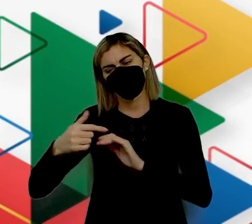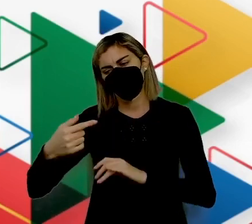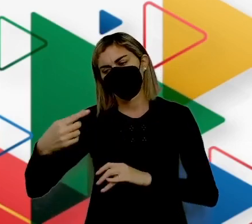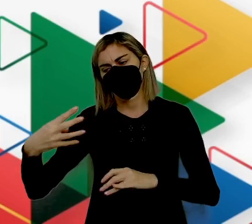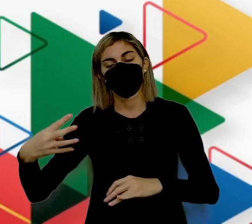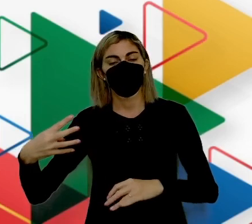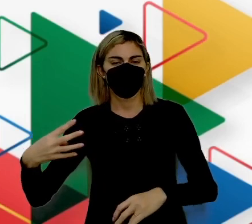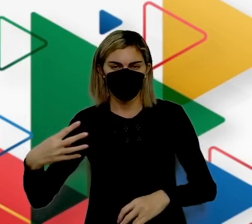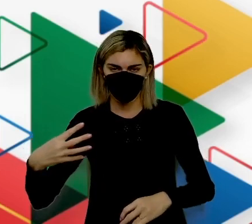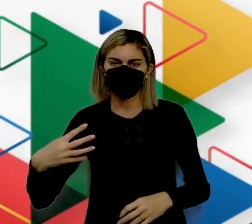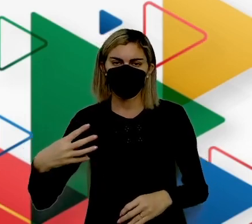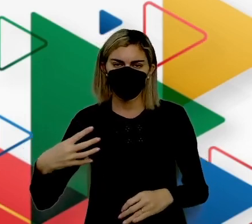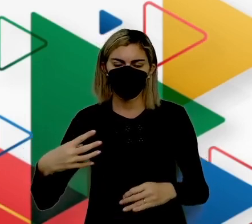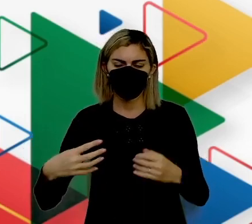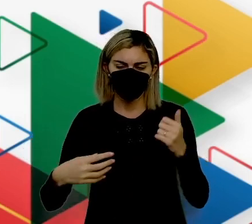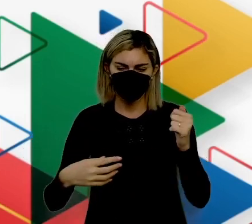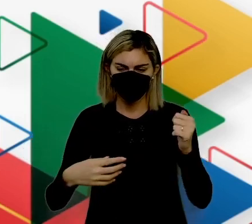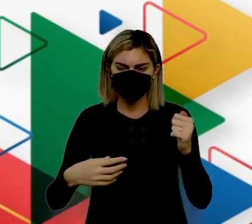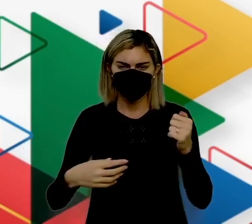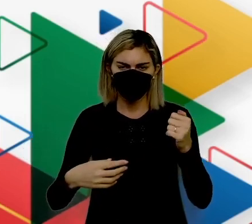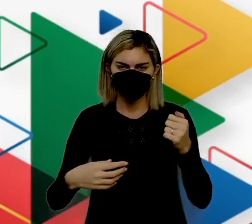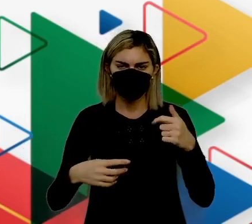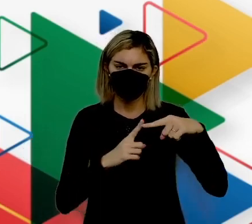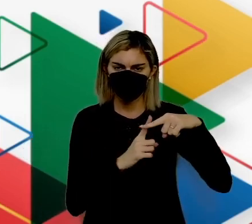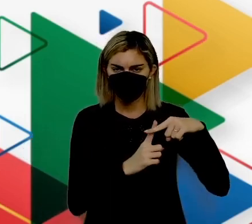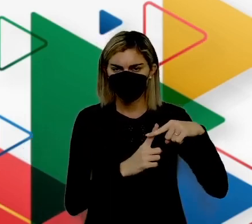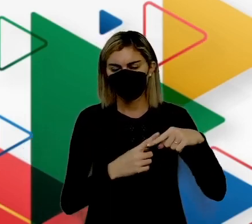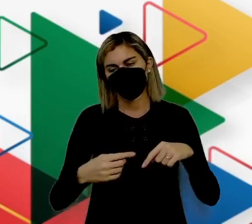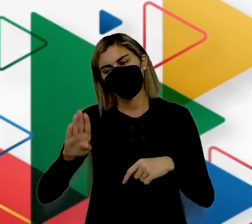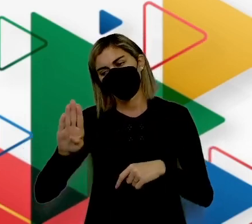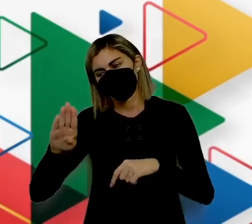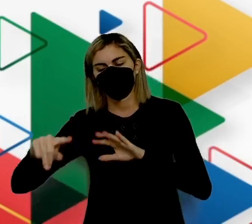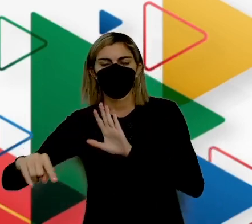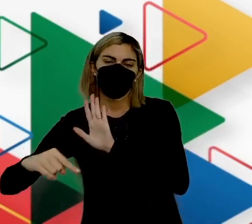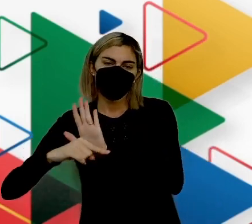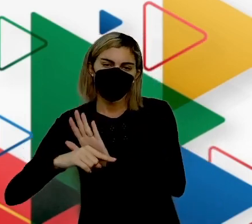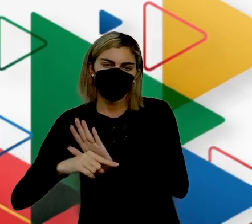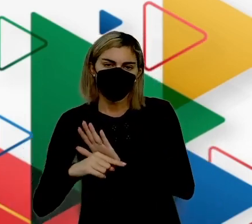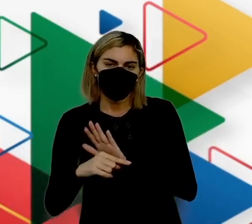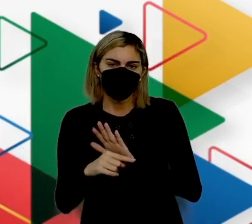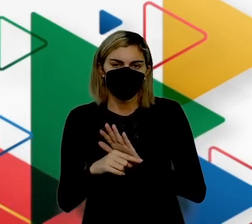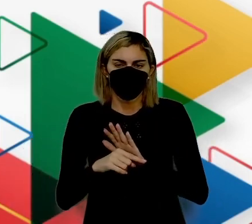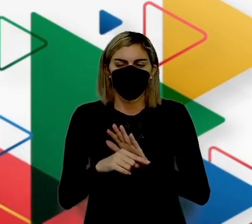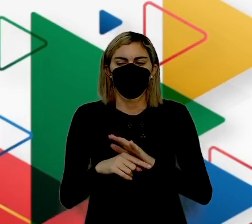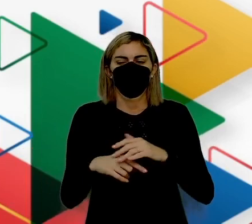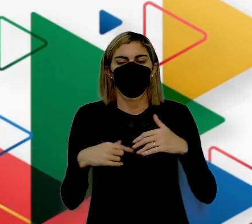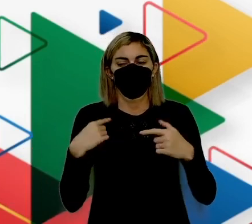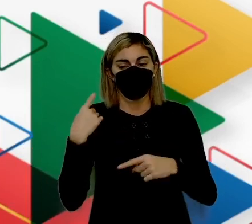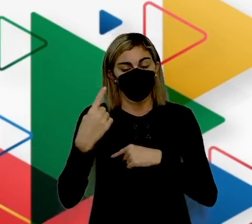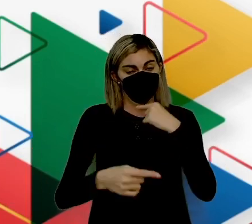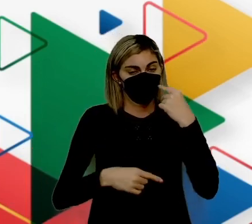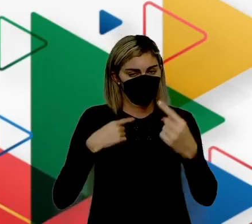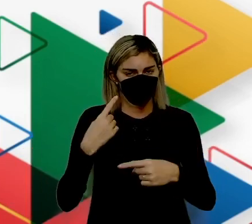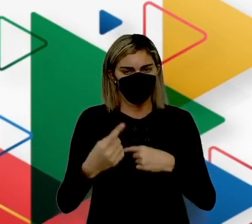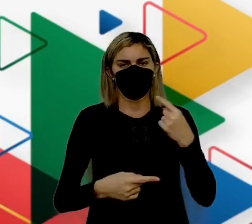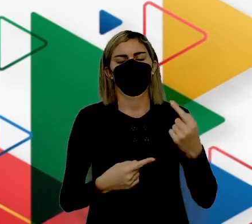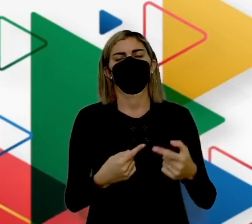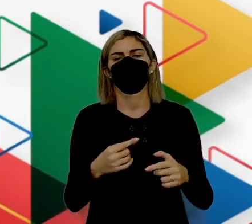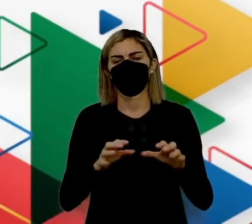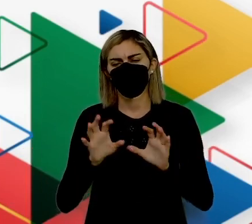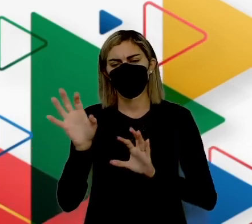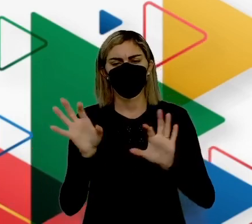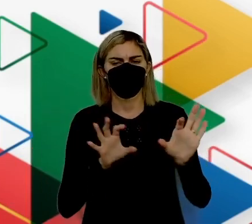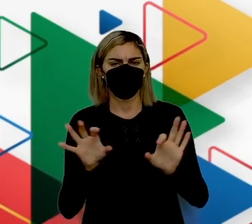24. A tem carga positiva e B tem carga negativa. Depois, a distribuição